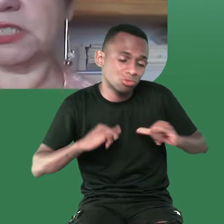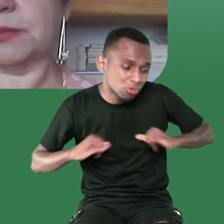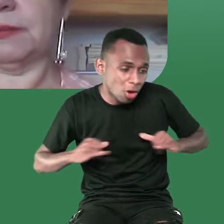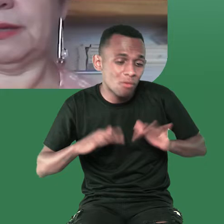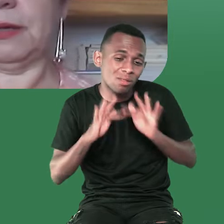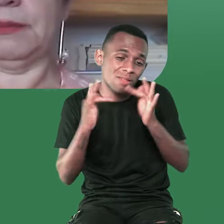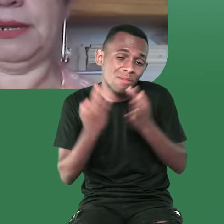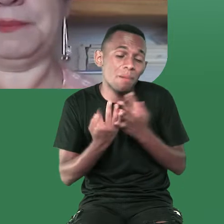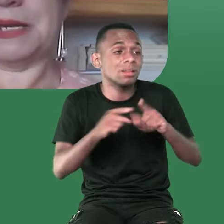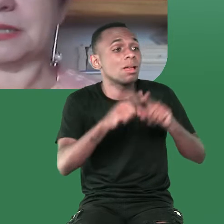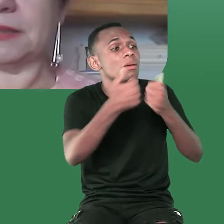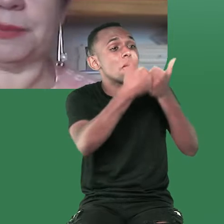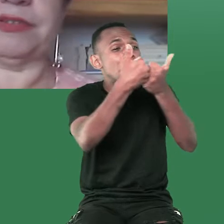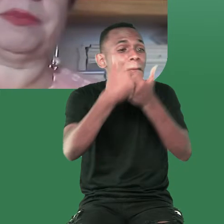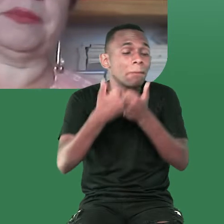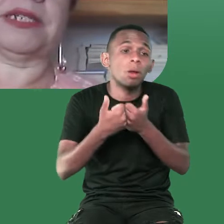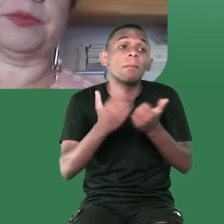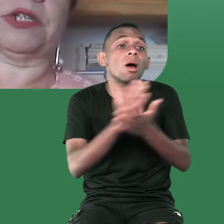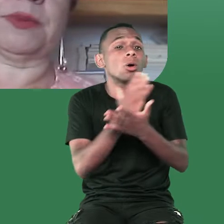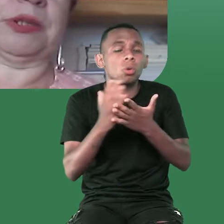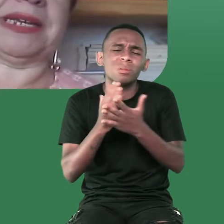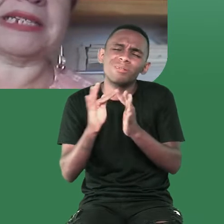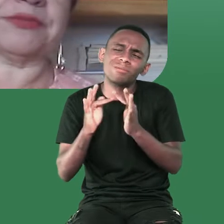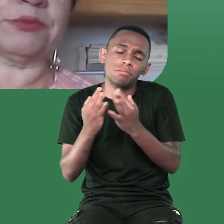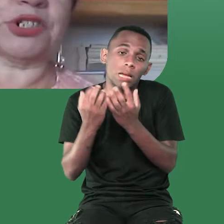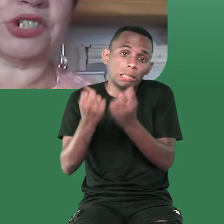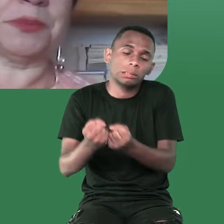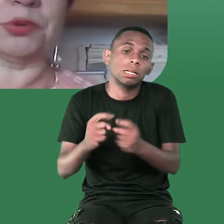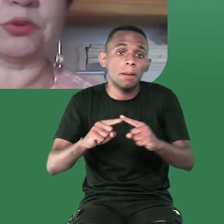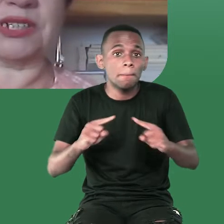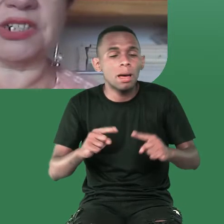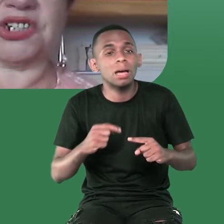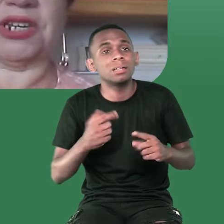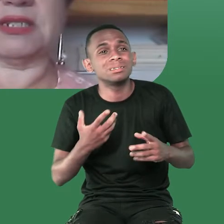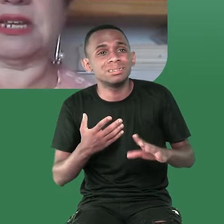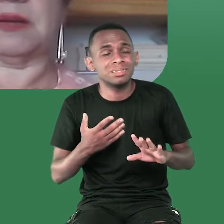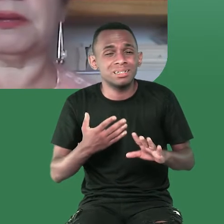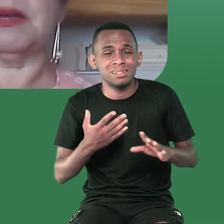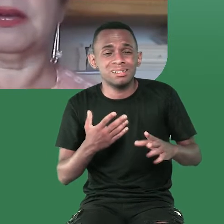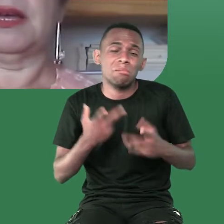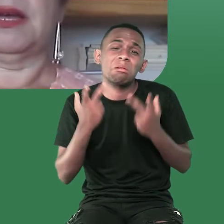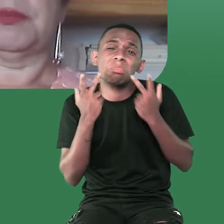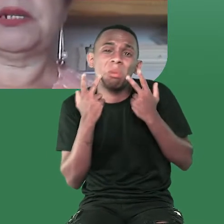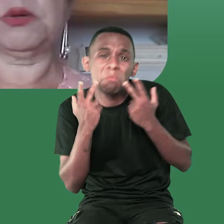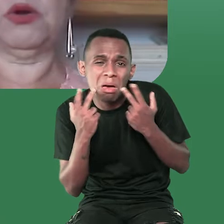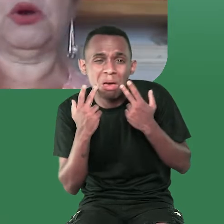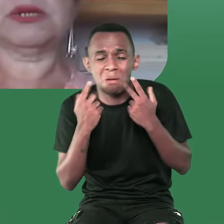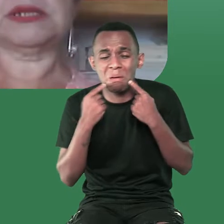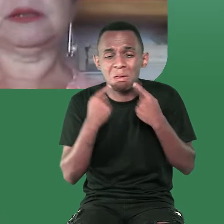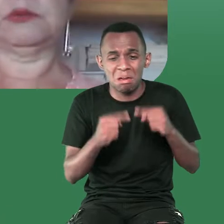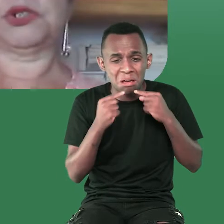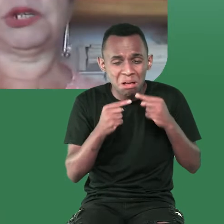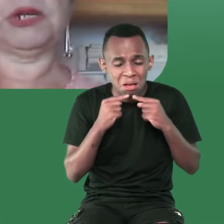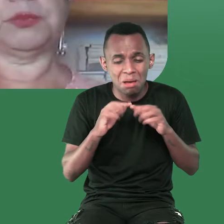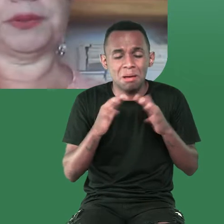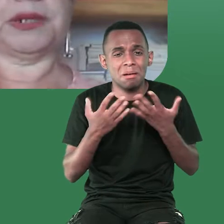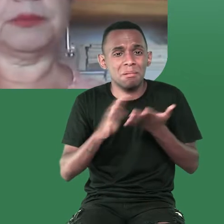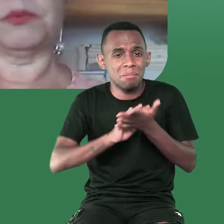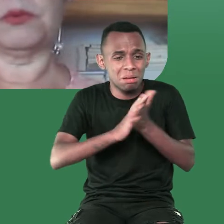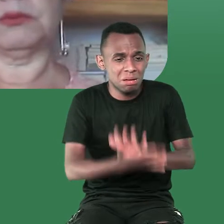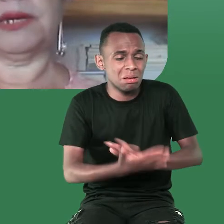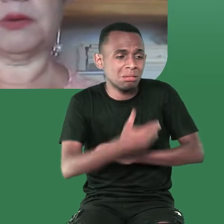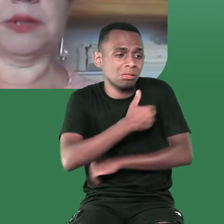mais próxima, né, ela é bem aceita pela família mais próxima, eu também quis fugir muito dos clichês, sabe? Por isso que eu coloco Uhum. assim, o